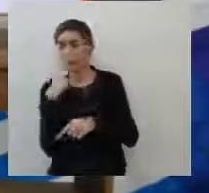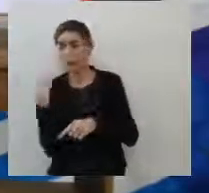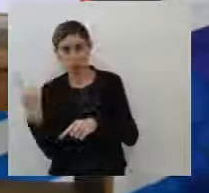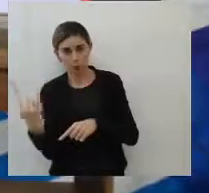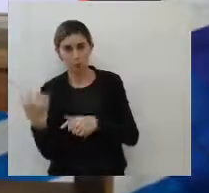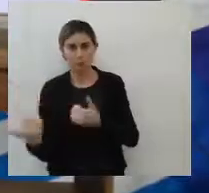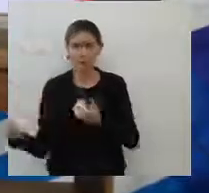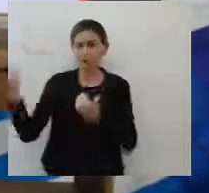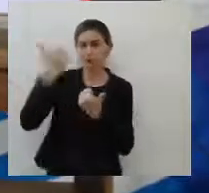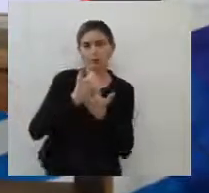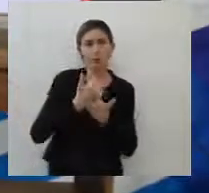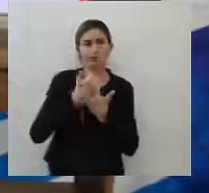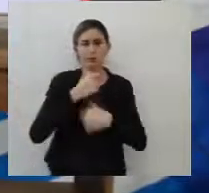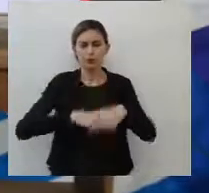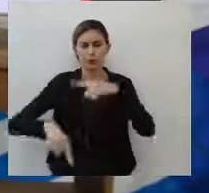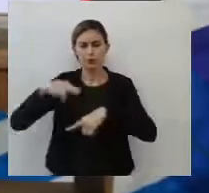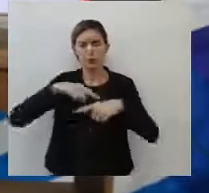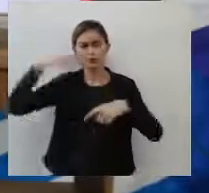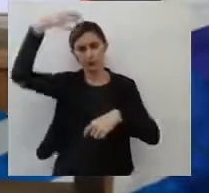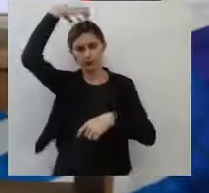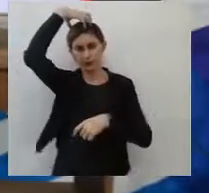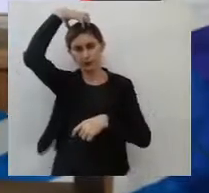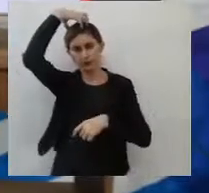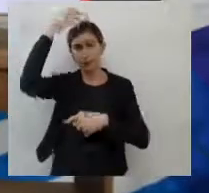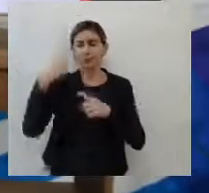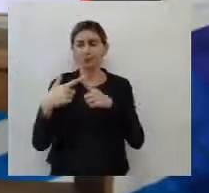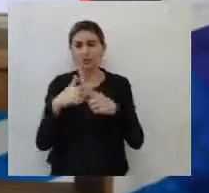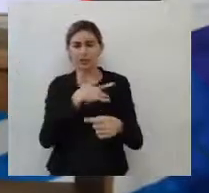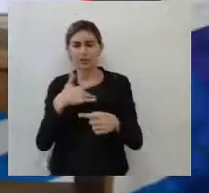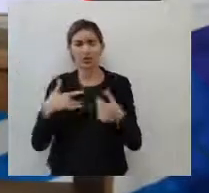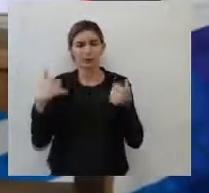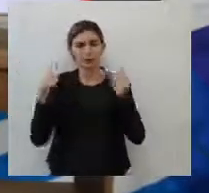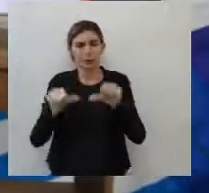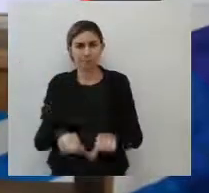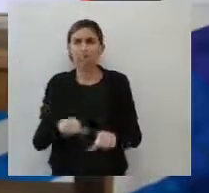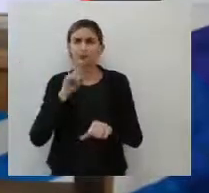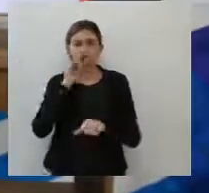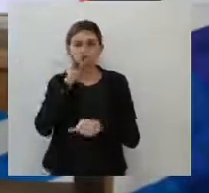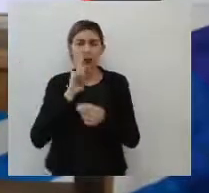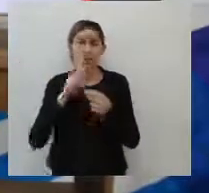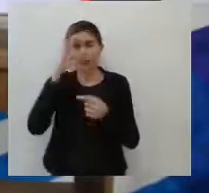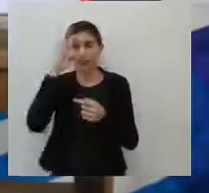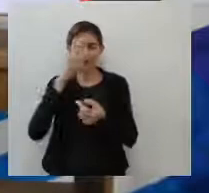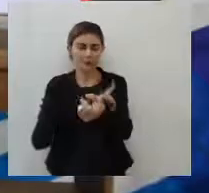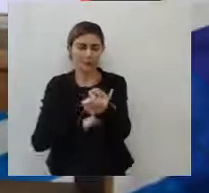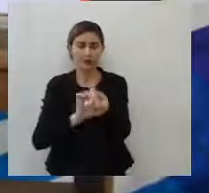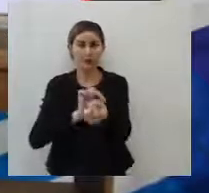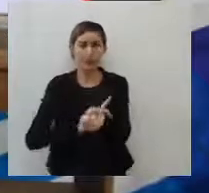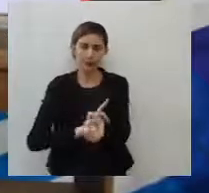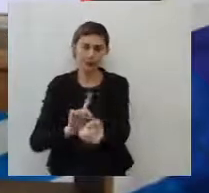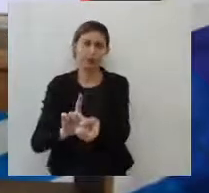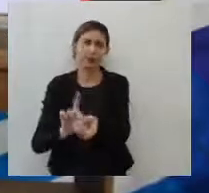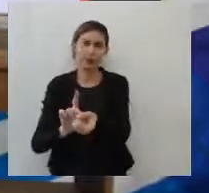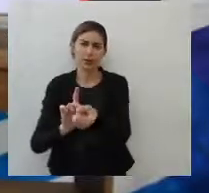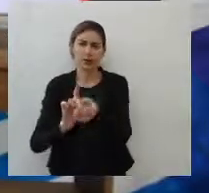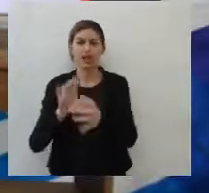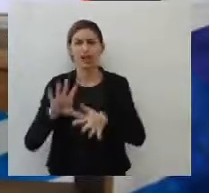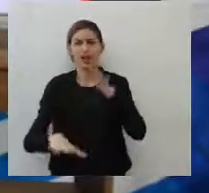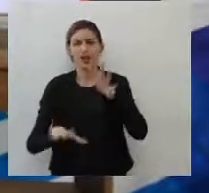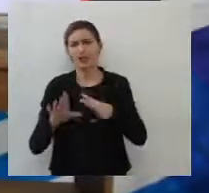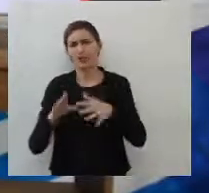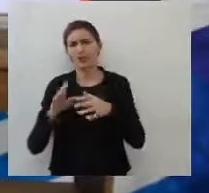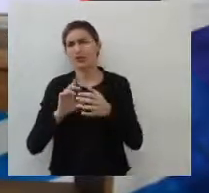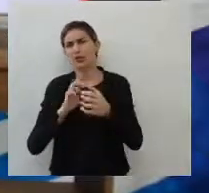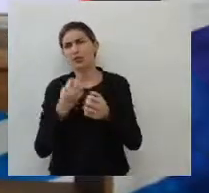para tomar o poder da República. Dom Pedro tinha sérios problemas de saúde, principalmente diabetes, o que levava ele a se ausentar muitas vezes